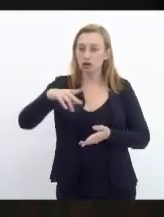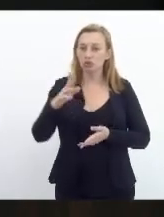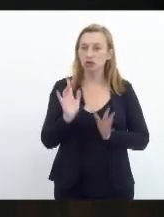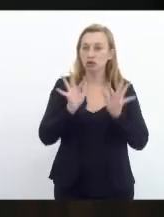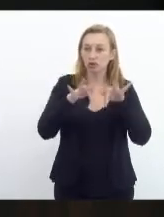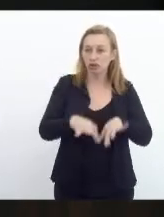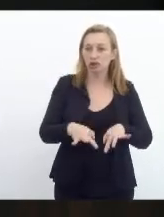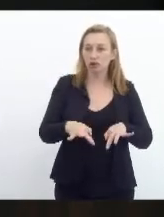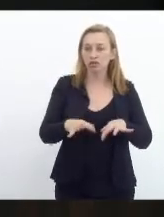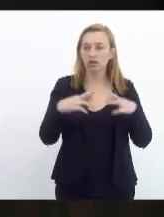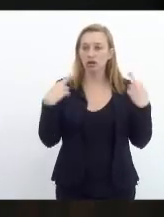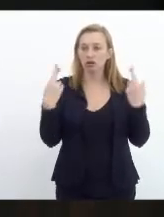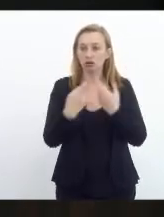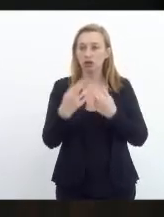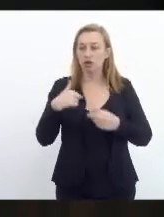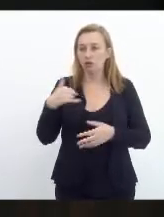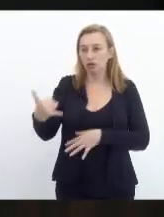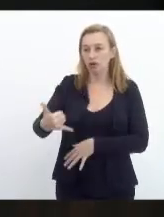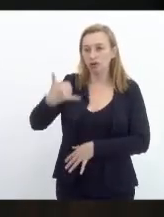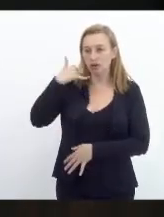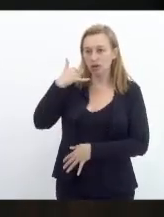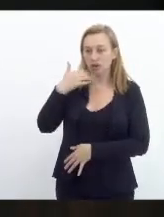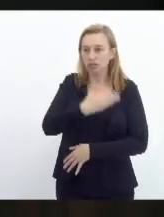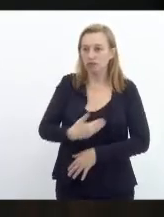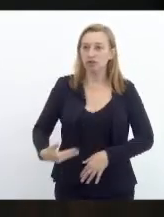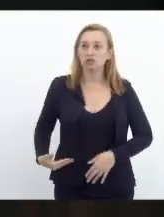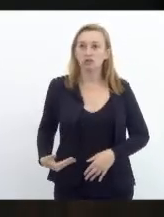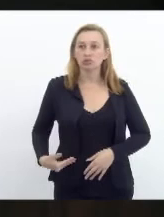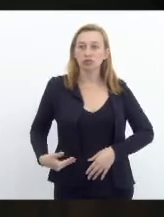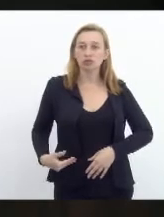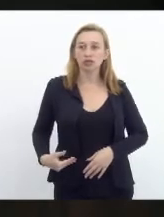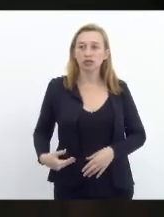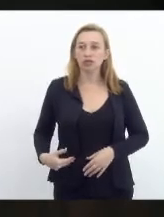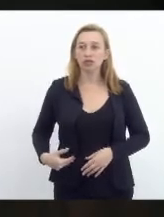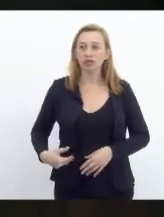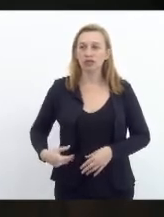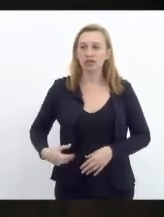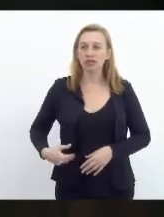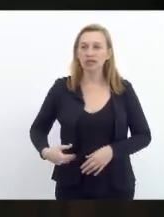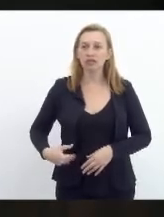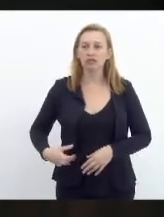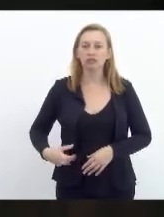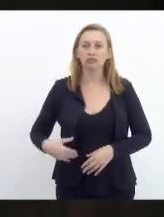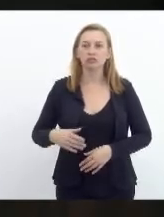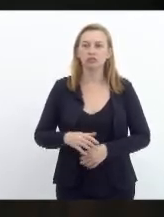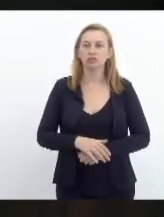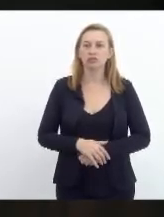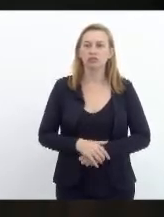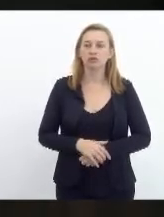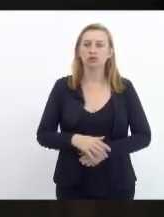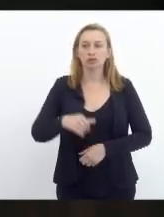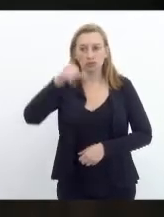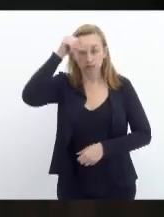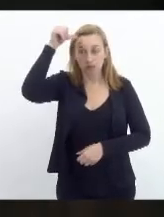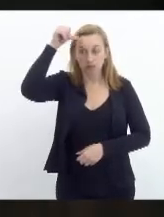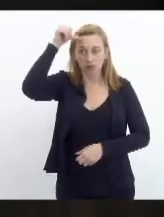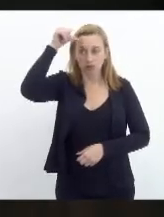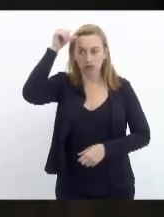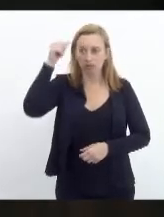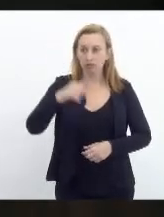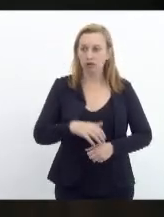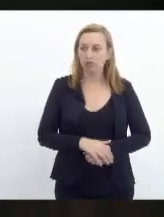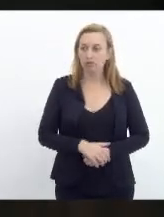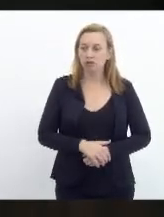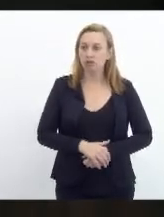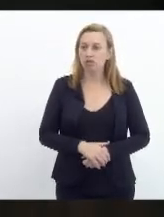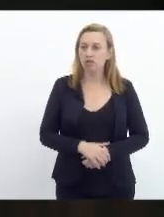vou ligar para o governador Cláudio Castro, que a gente precisava de uma saída, e nós já apresentamos